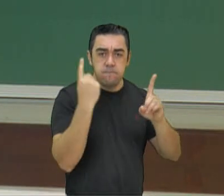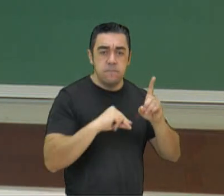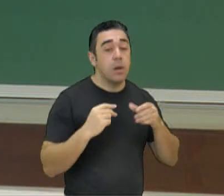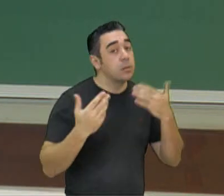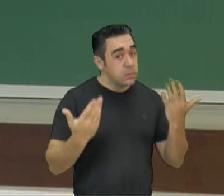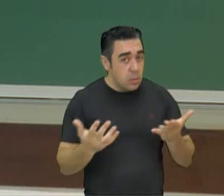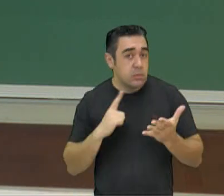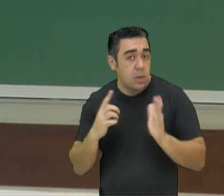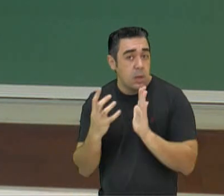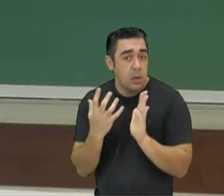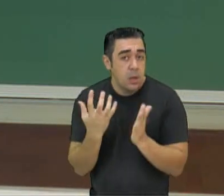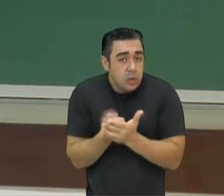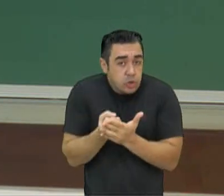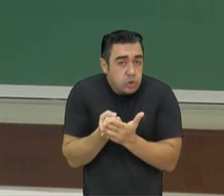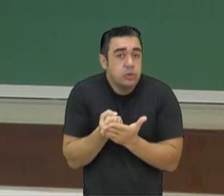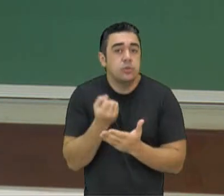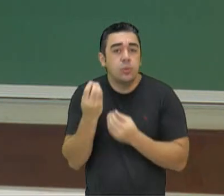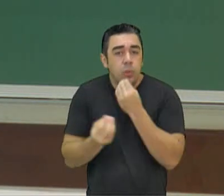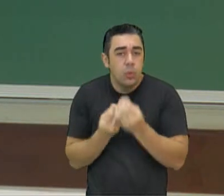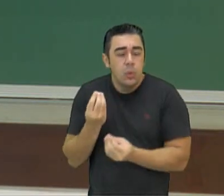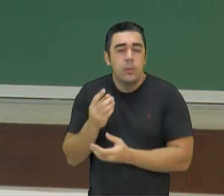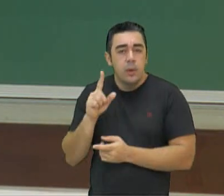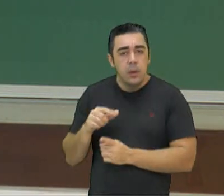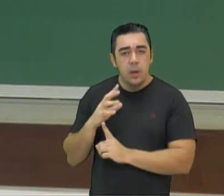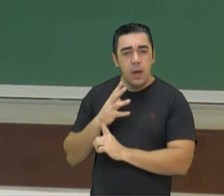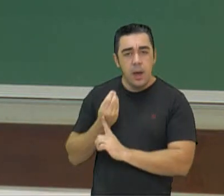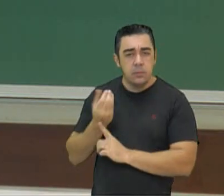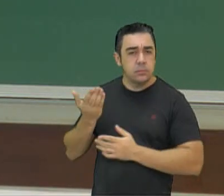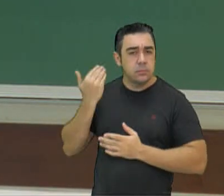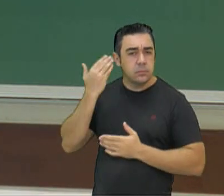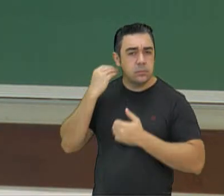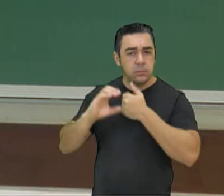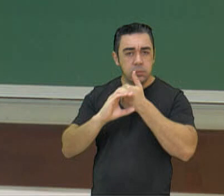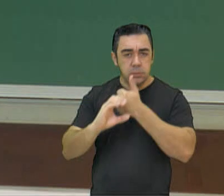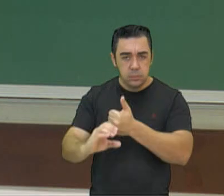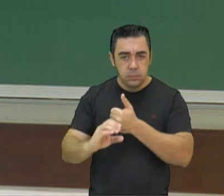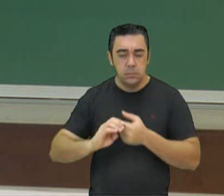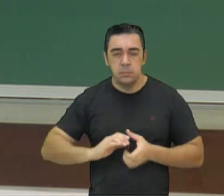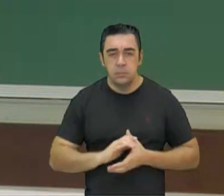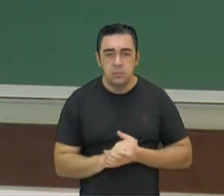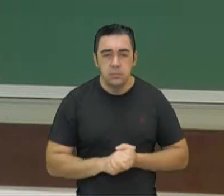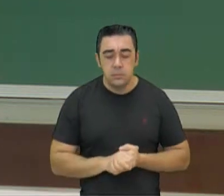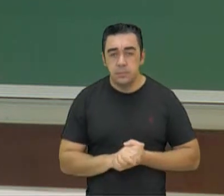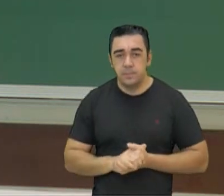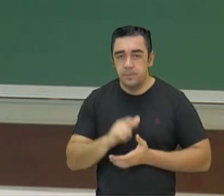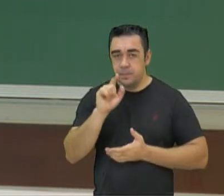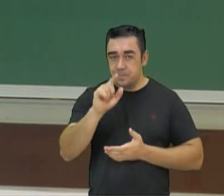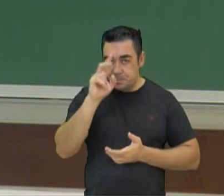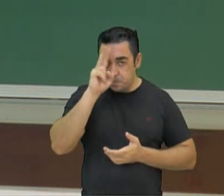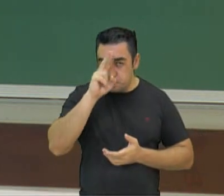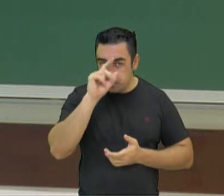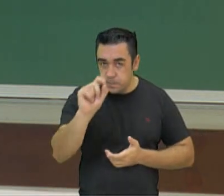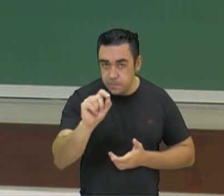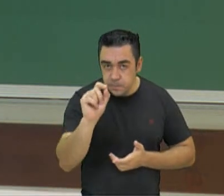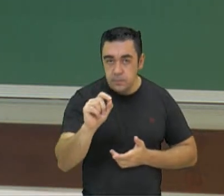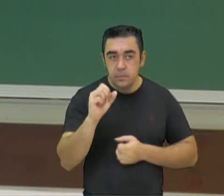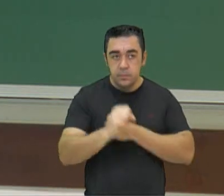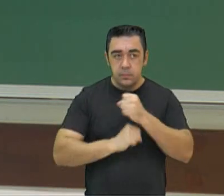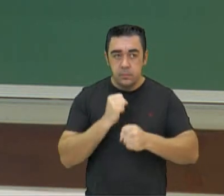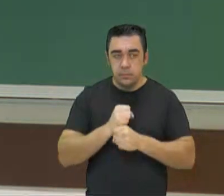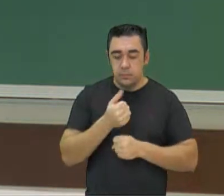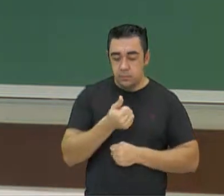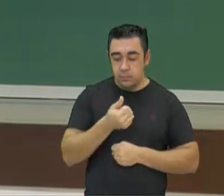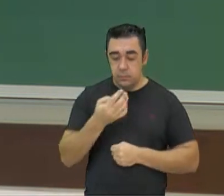de como era a arte paleocristã ou cristã primitiva. Lembrando que no ano de